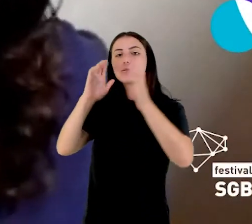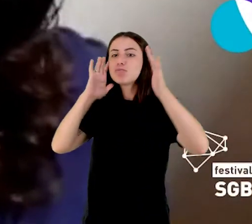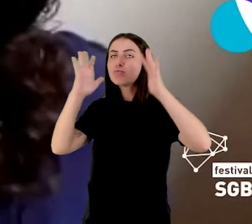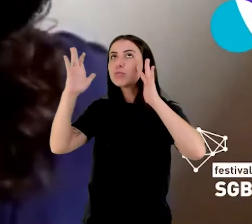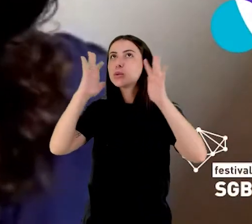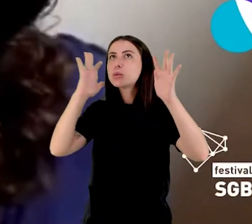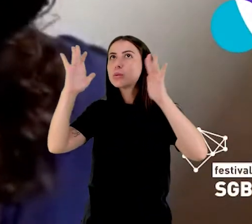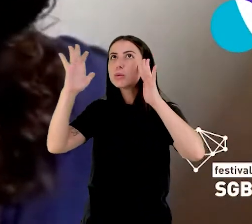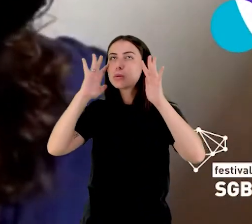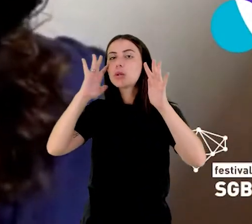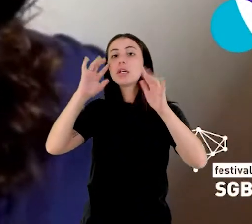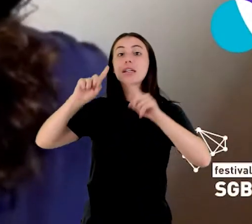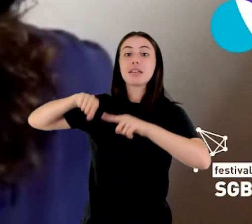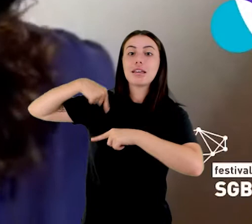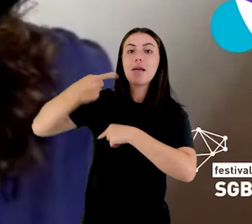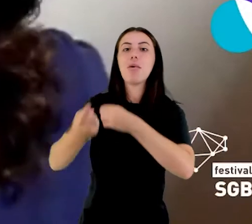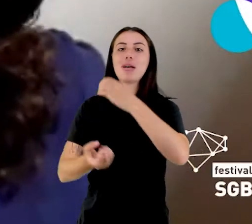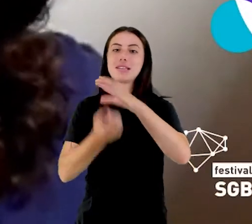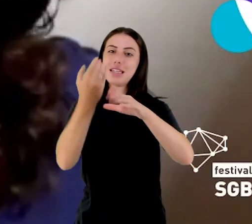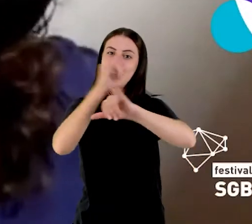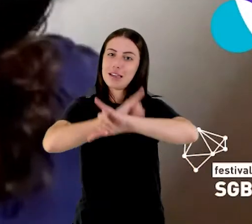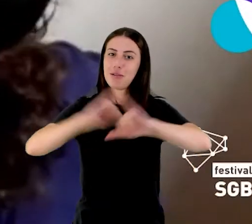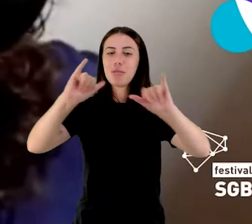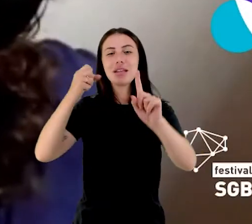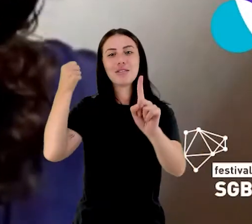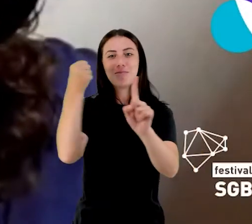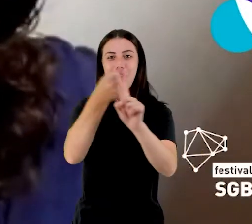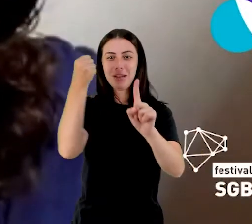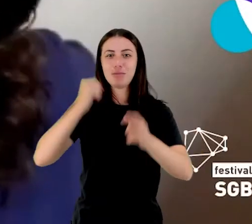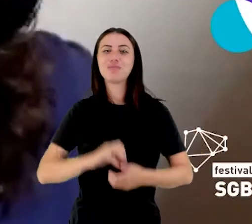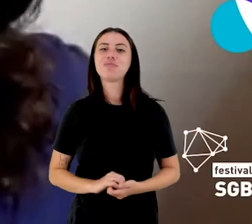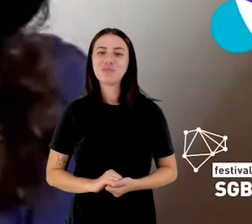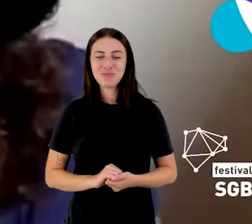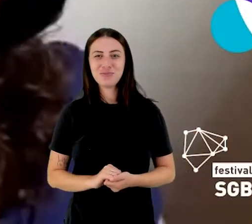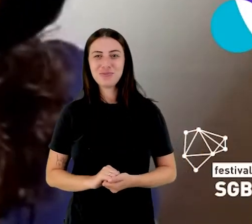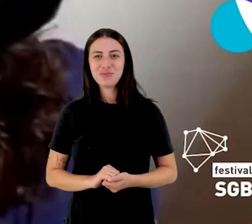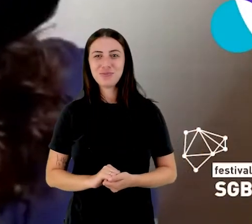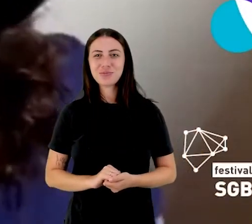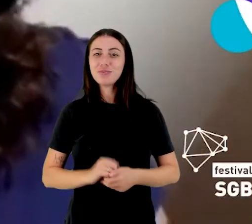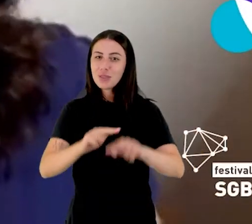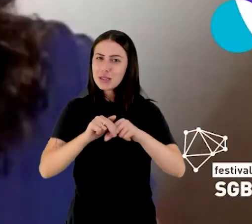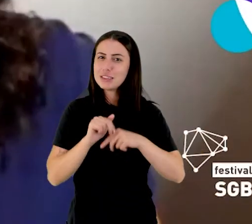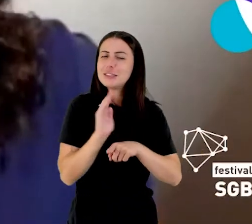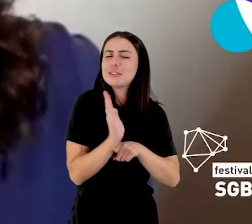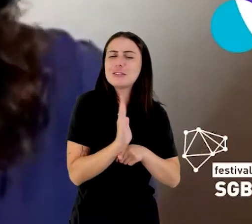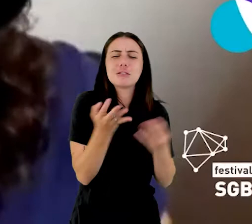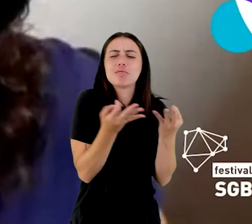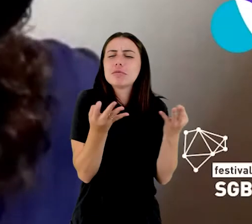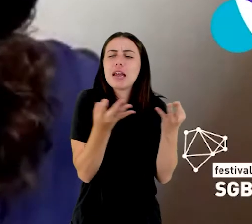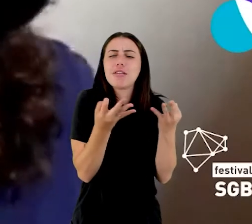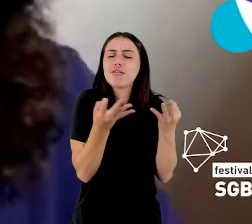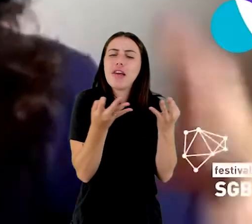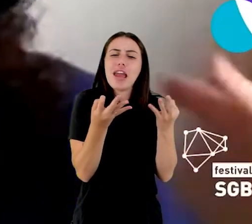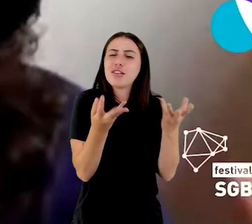para quem você está fazendo esse filme? E o que motiva você, enquanto realizador, a colocar esse filme no mundo?